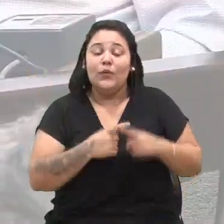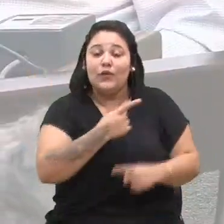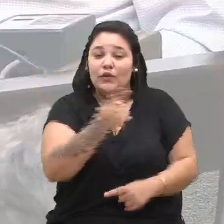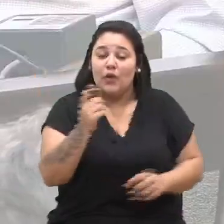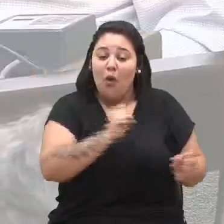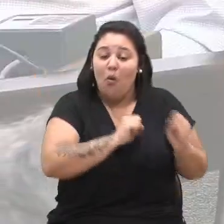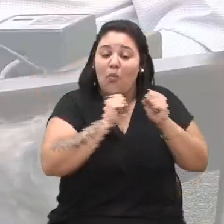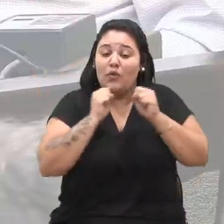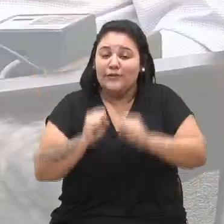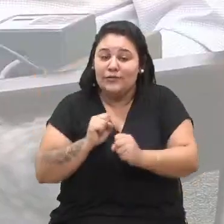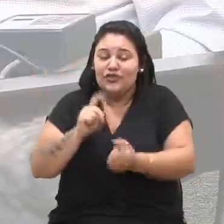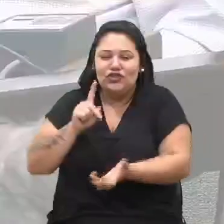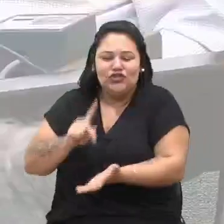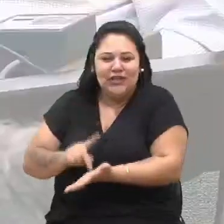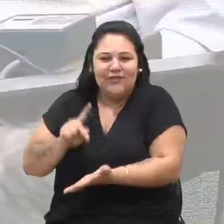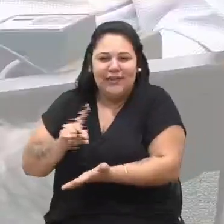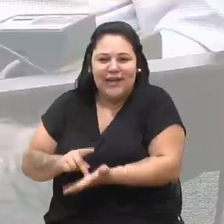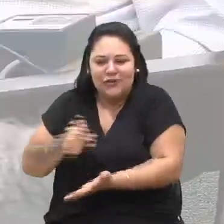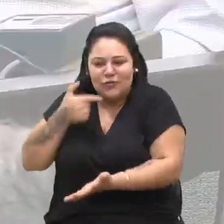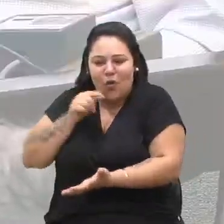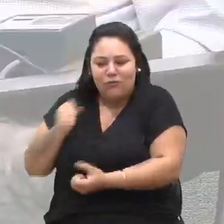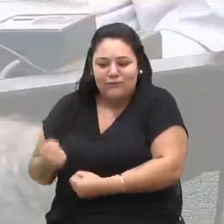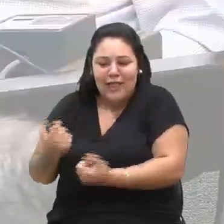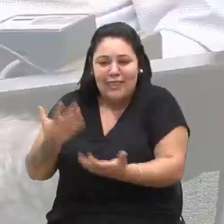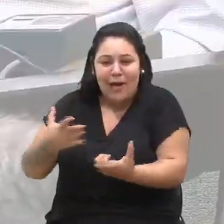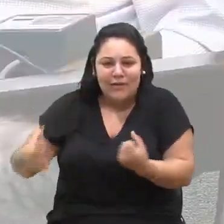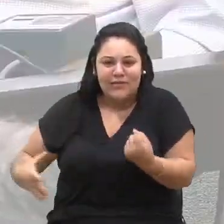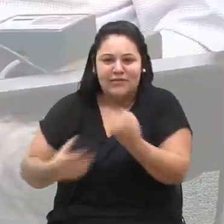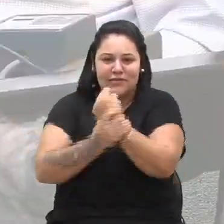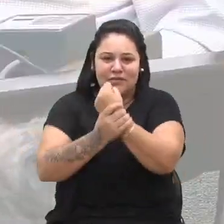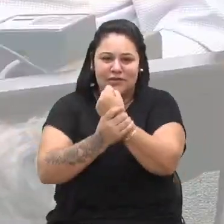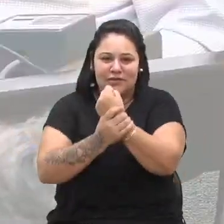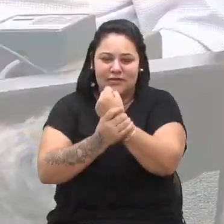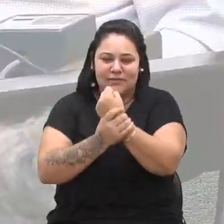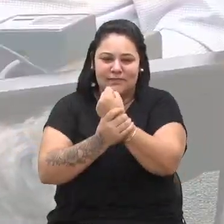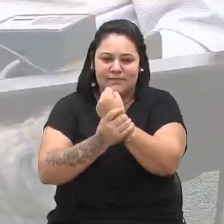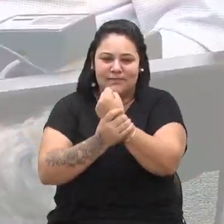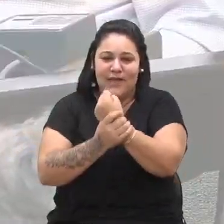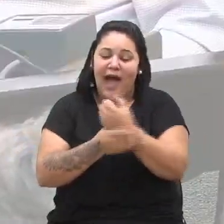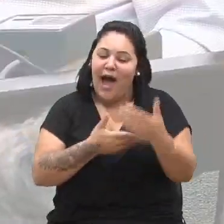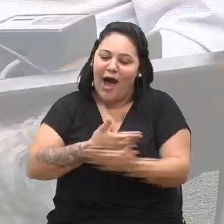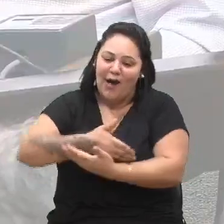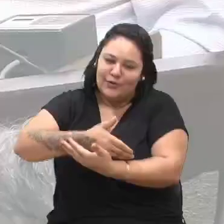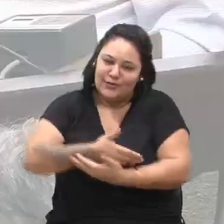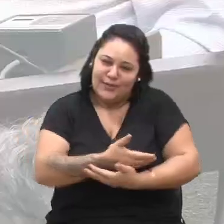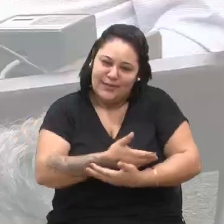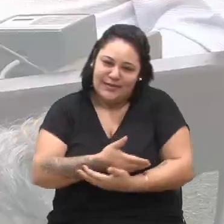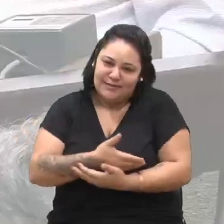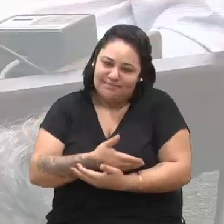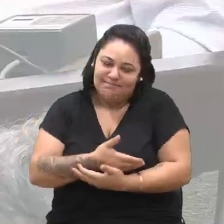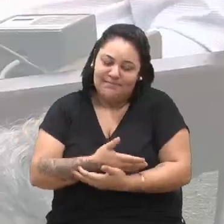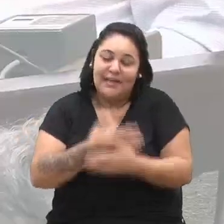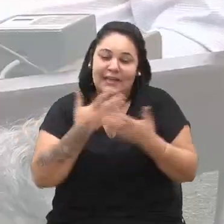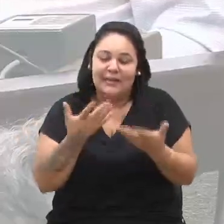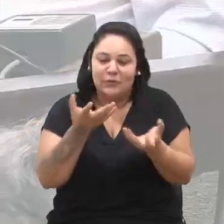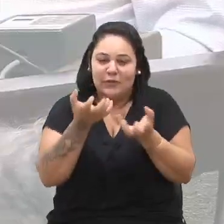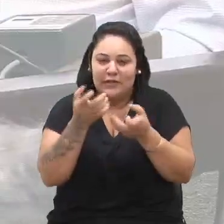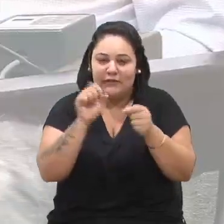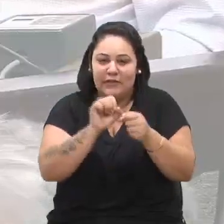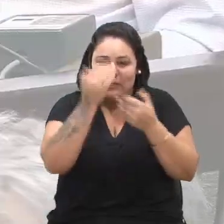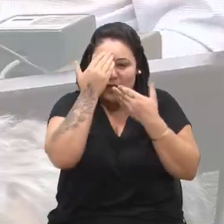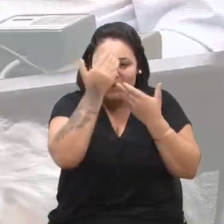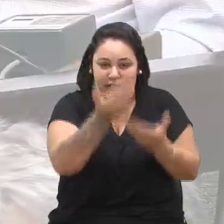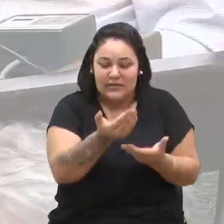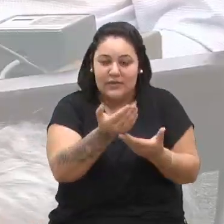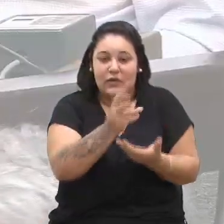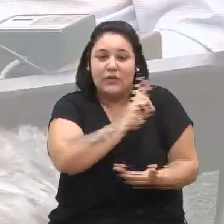realmente aí dar uma segurança aos nossos recém-nascidos. Então, eu faço um agradecimento também no